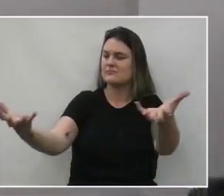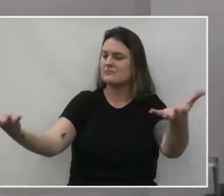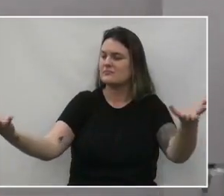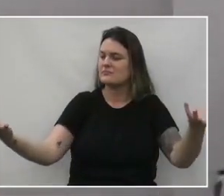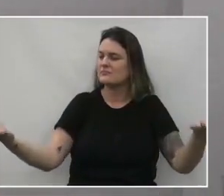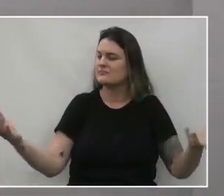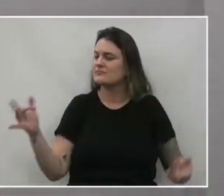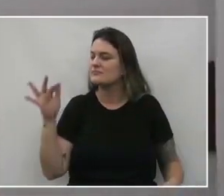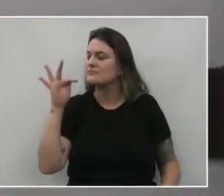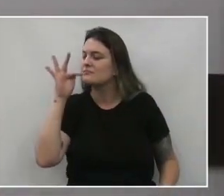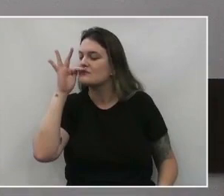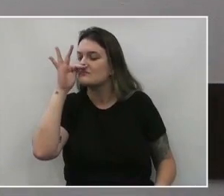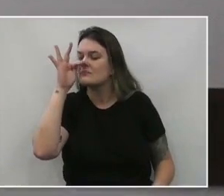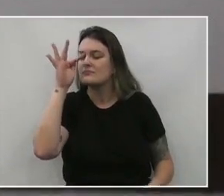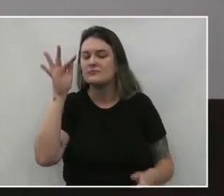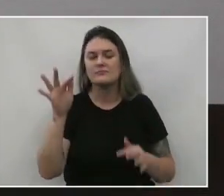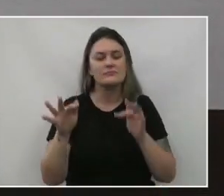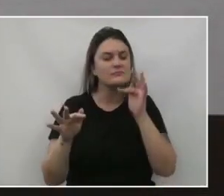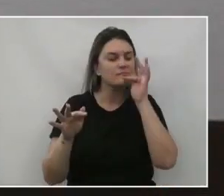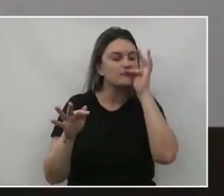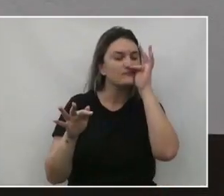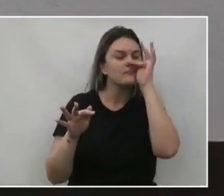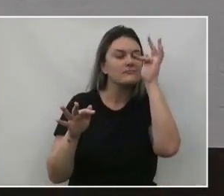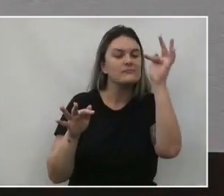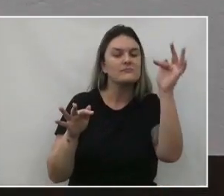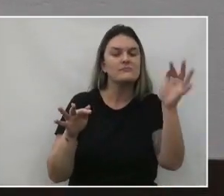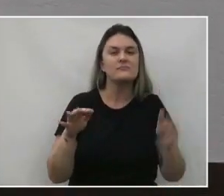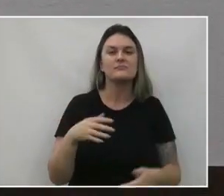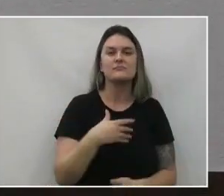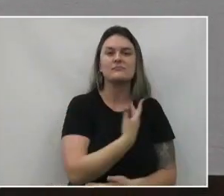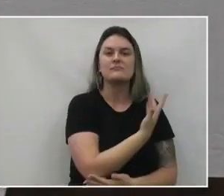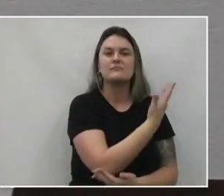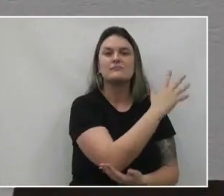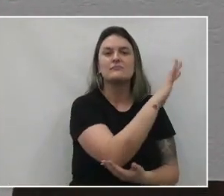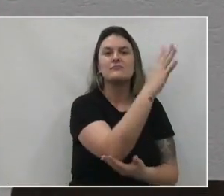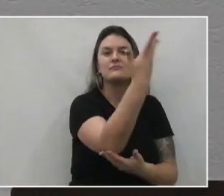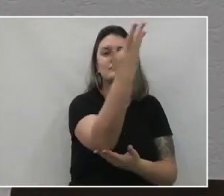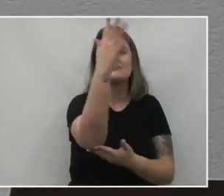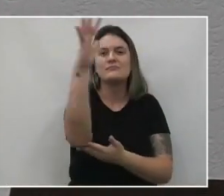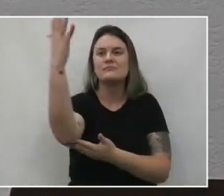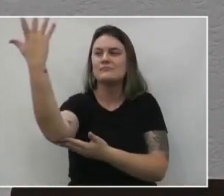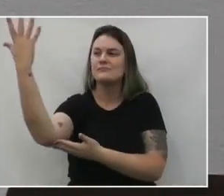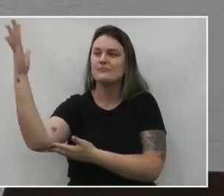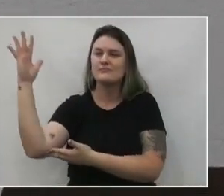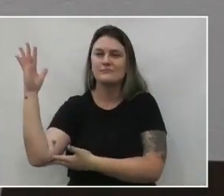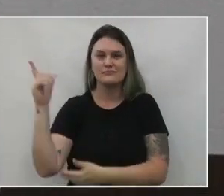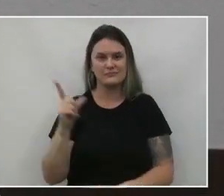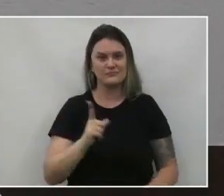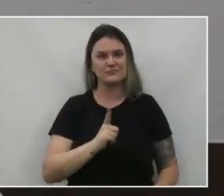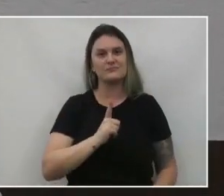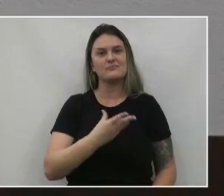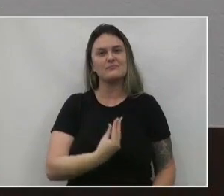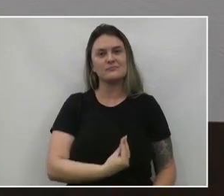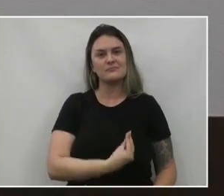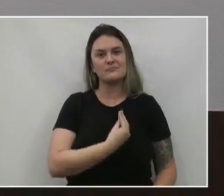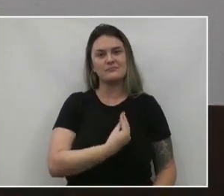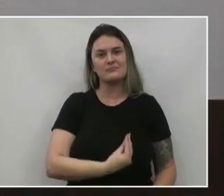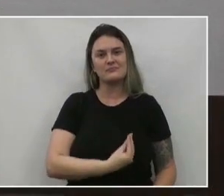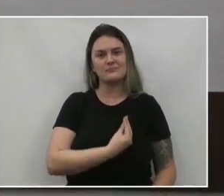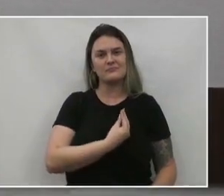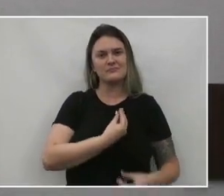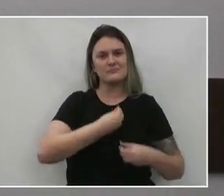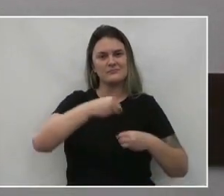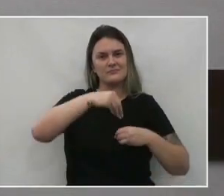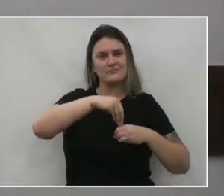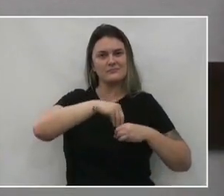mais gavida, teus risonhos, limpos, campos, tem mais flores. Nossos bosques, tem